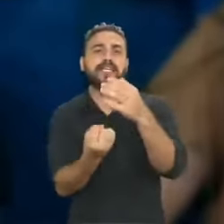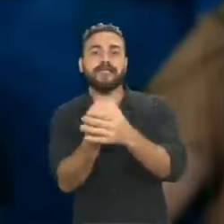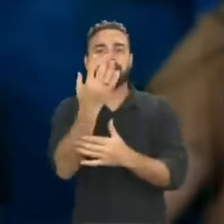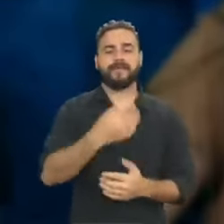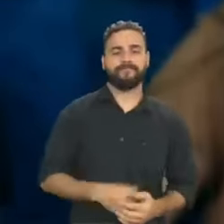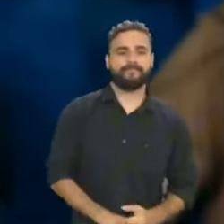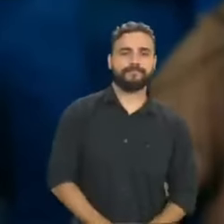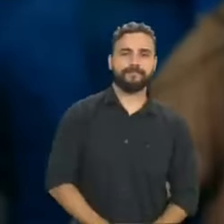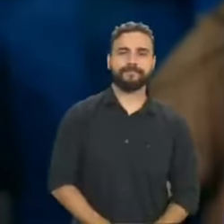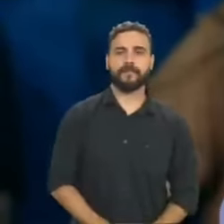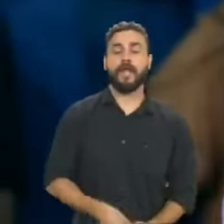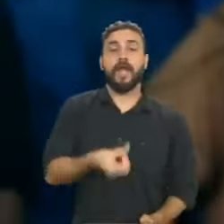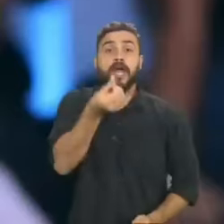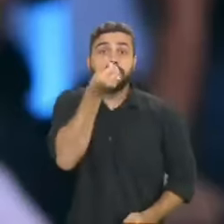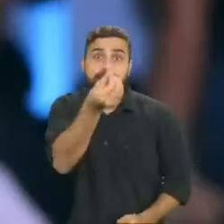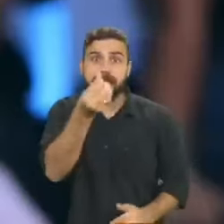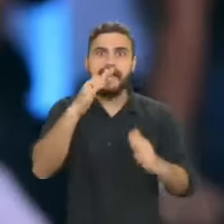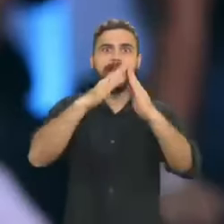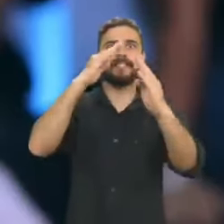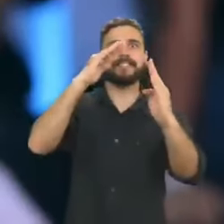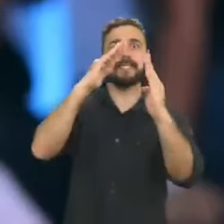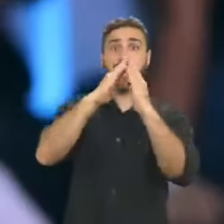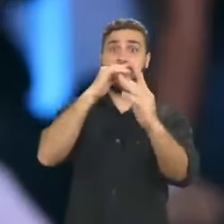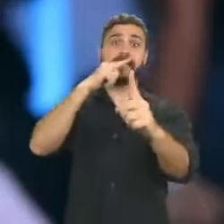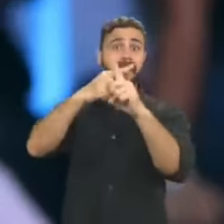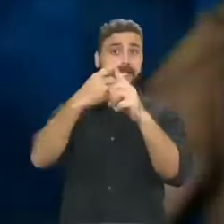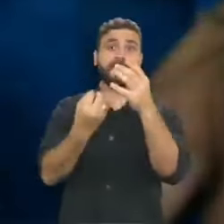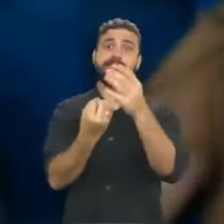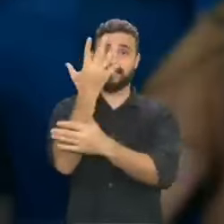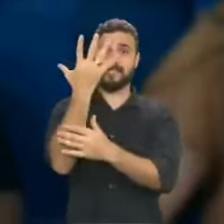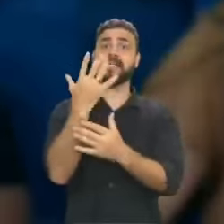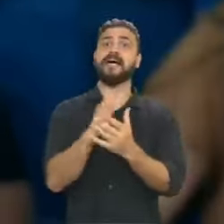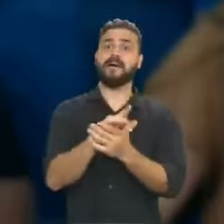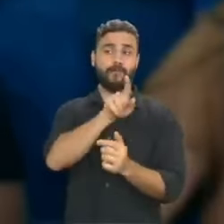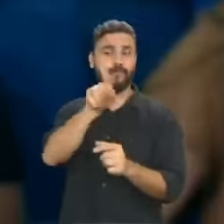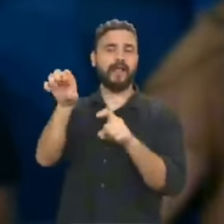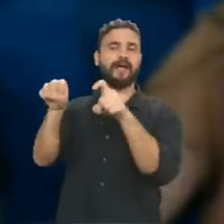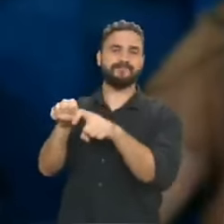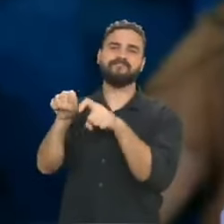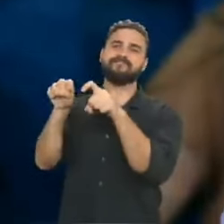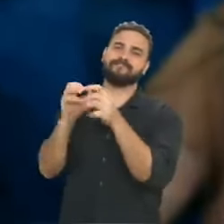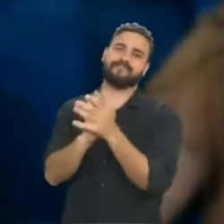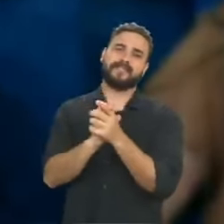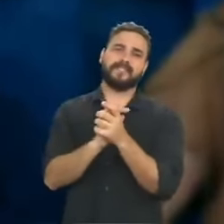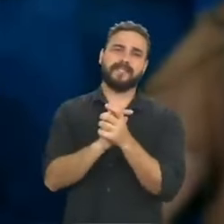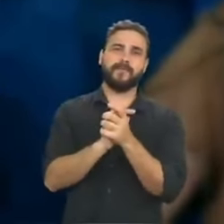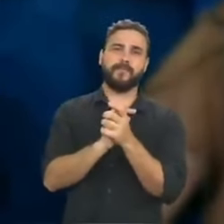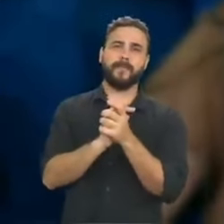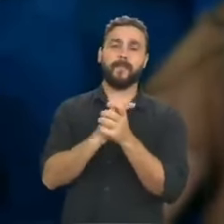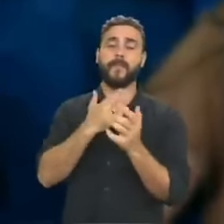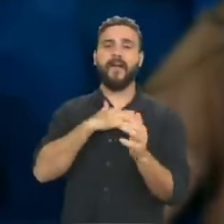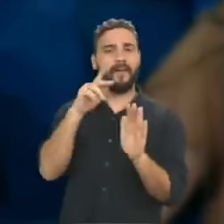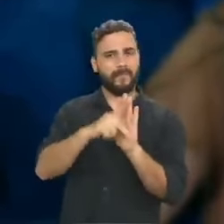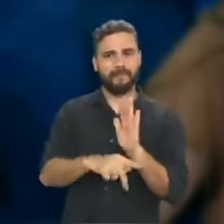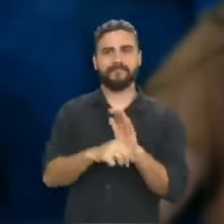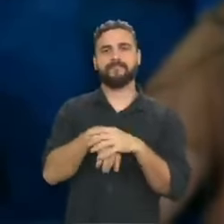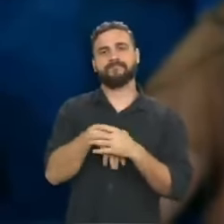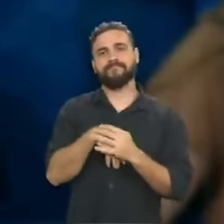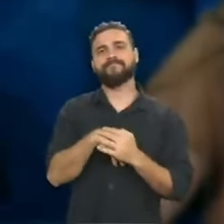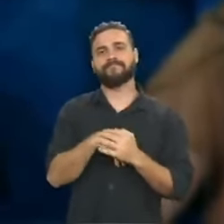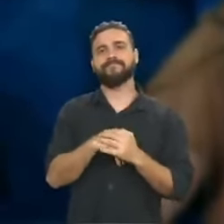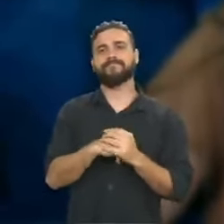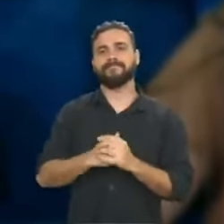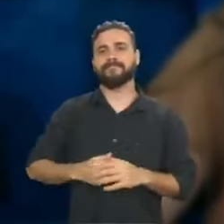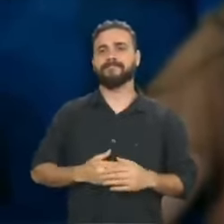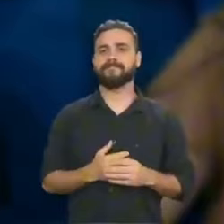seis Glória a Deus, unidades, seis gente. Em quantos igrejas. anos, pastor? Já mais 2 pontos, vão virar 8 igrejas. Em Ah, quantos